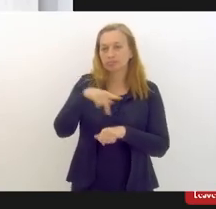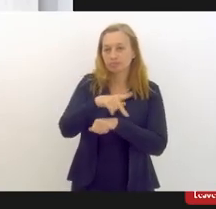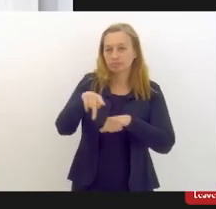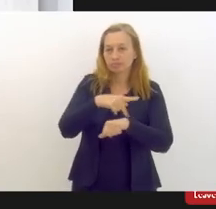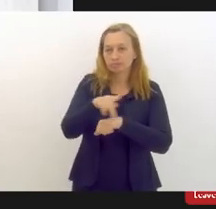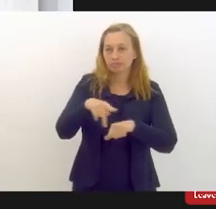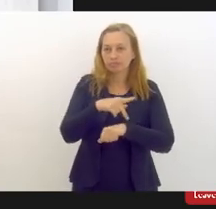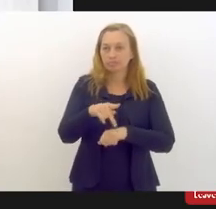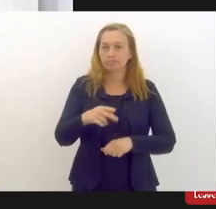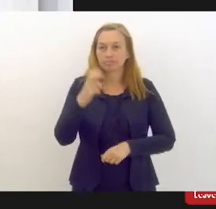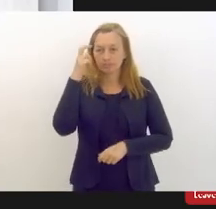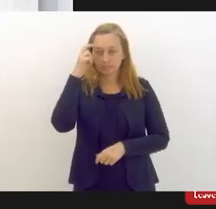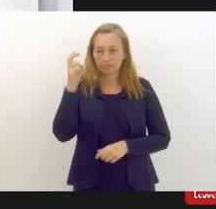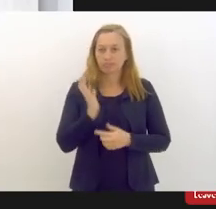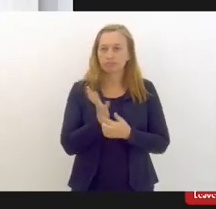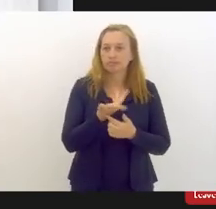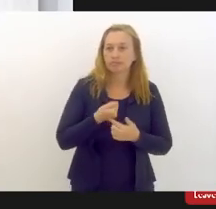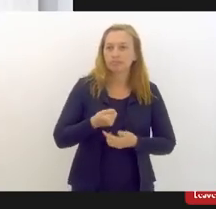artes, história.